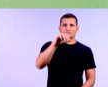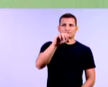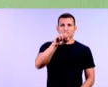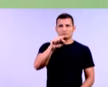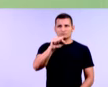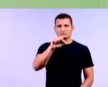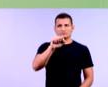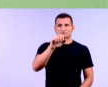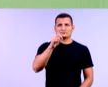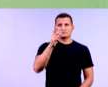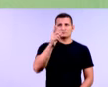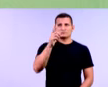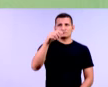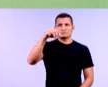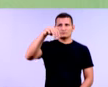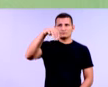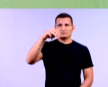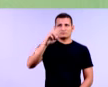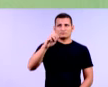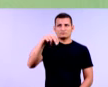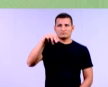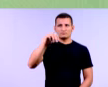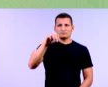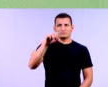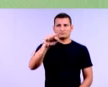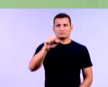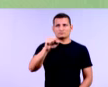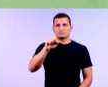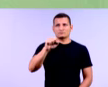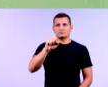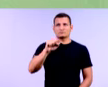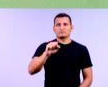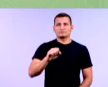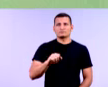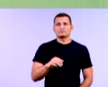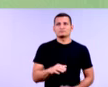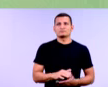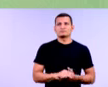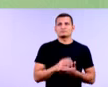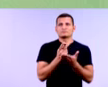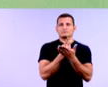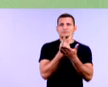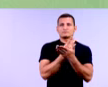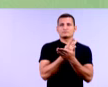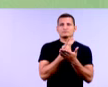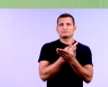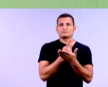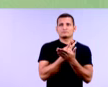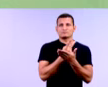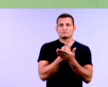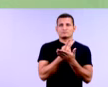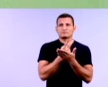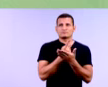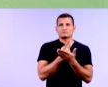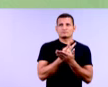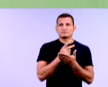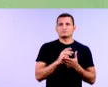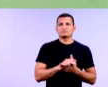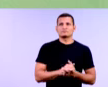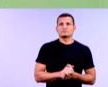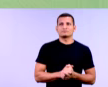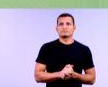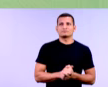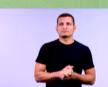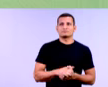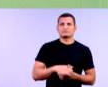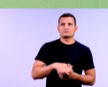para ter um menos aqui. É bom que o aluno não erra, né, Ruth? O computador deve ter corrigido. Porque menos não existe.